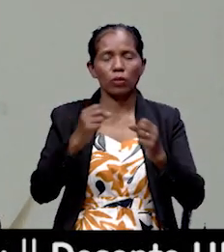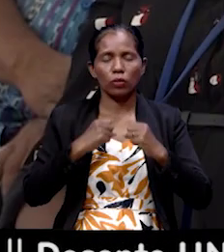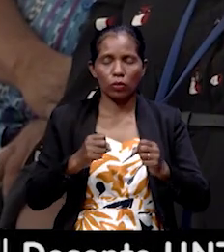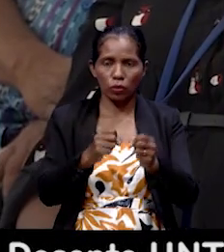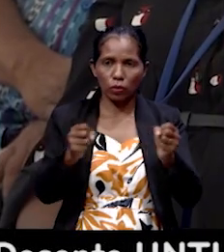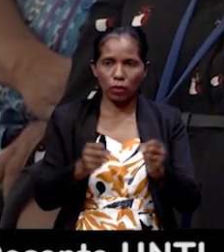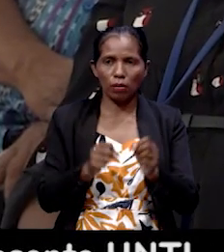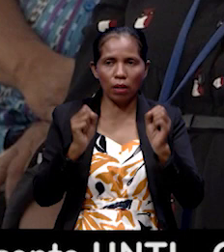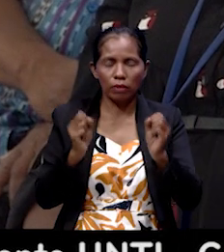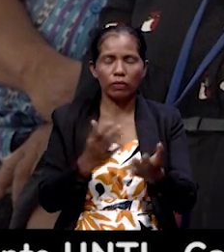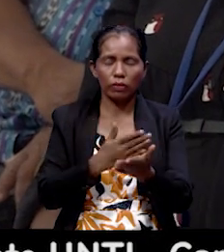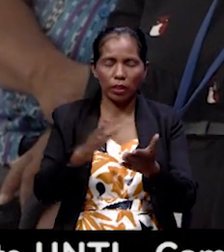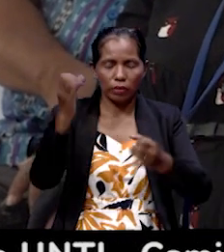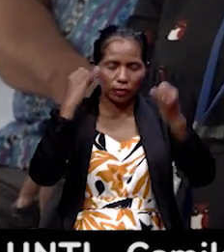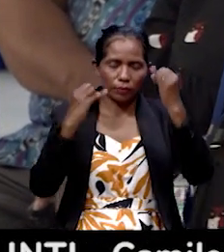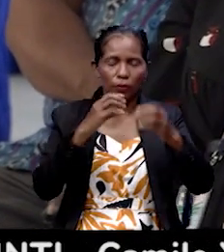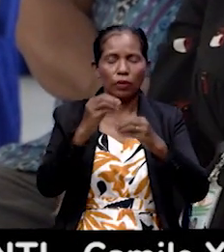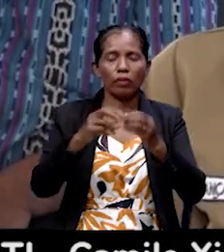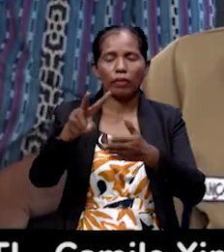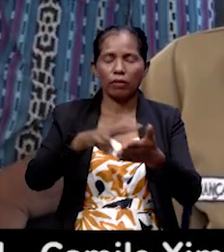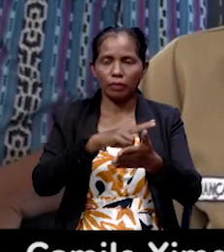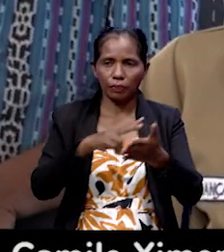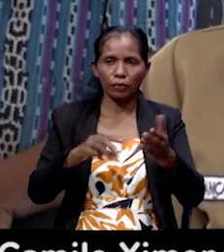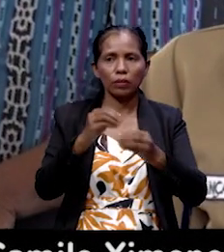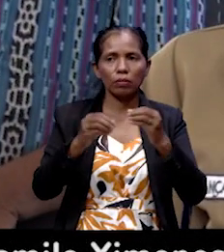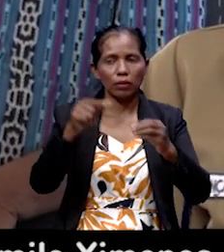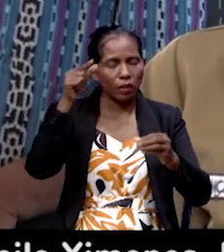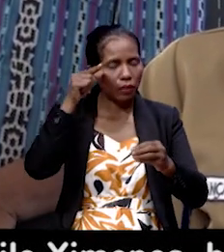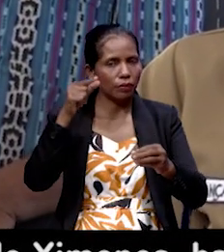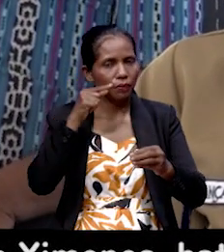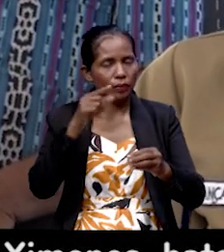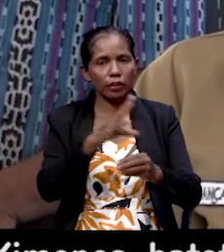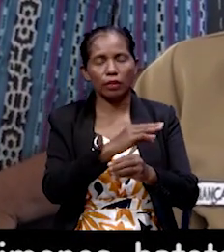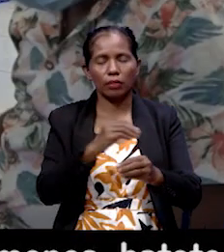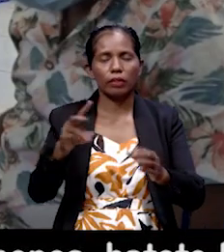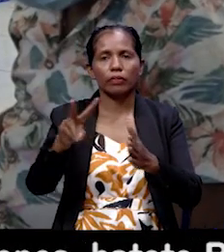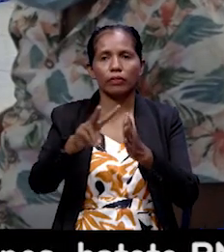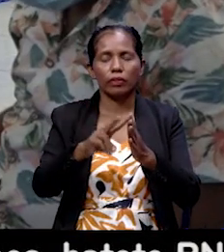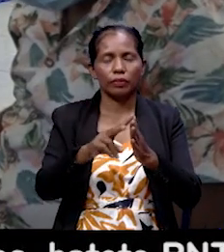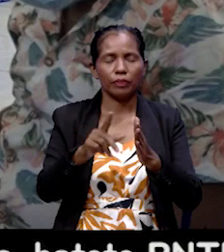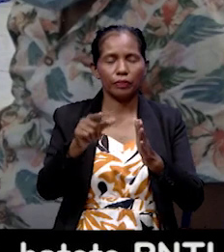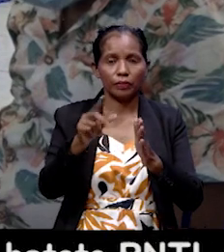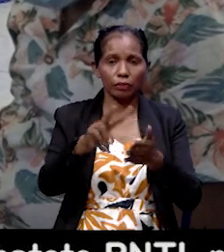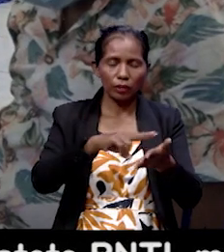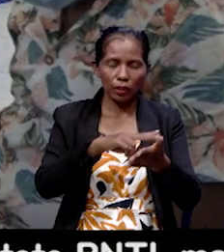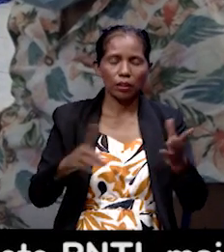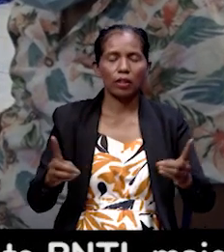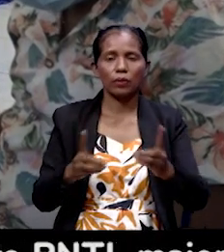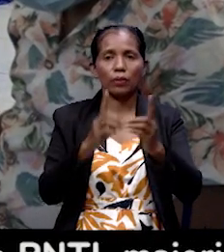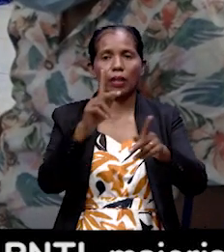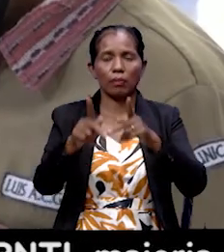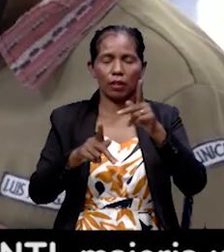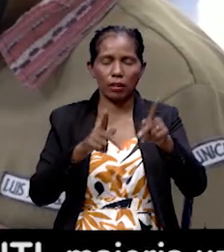bele sensível lutan o assunto violência baseada ba gênero, liliu violência asuru comunidade LGBT. Laura mostra